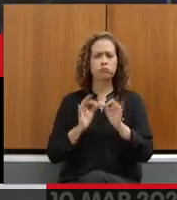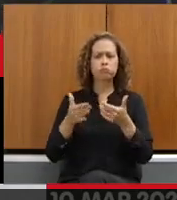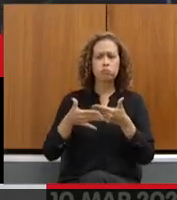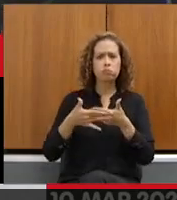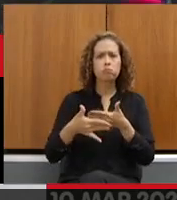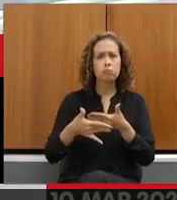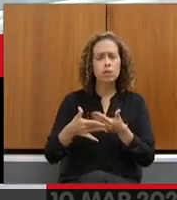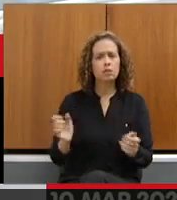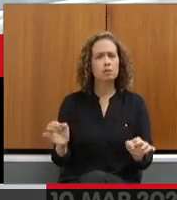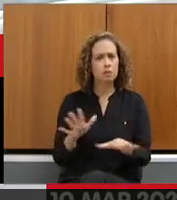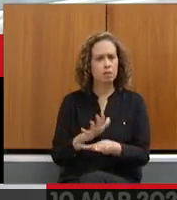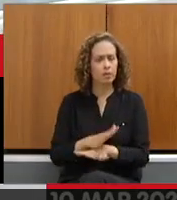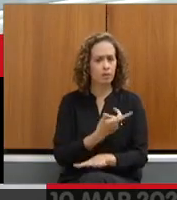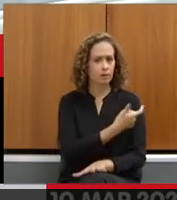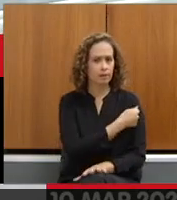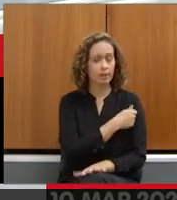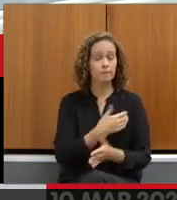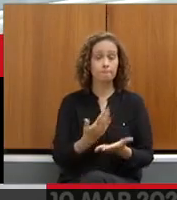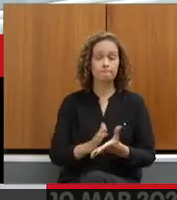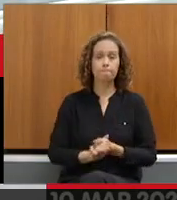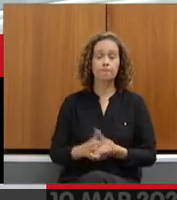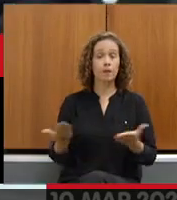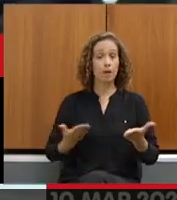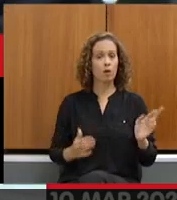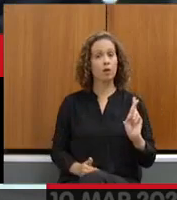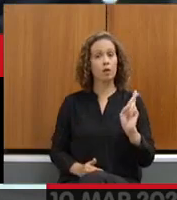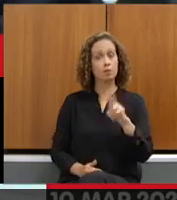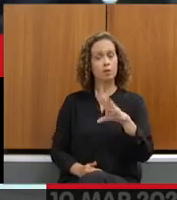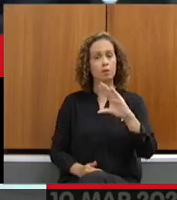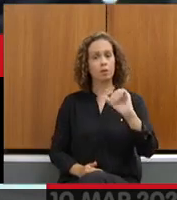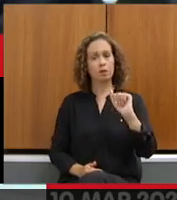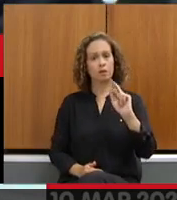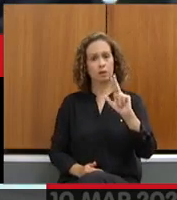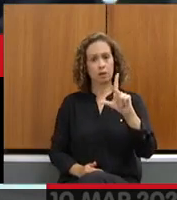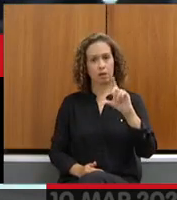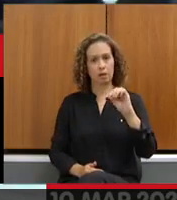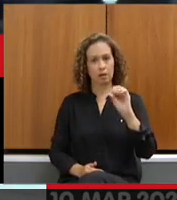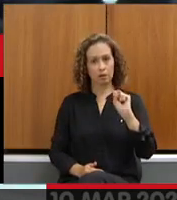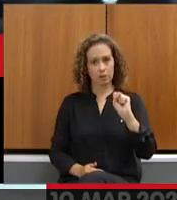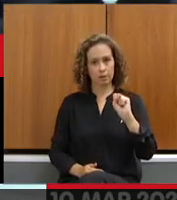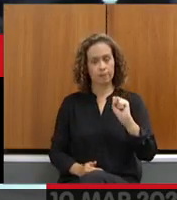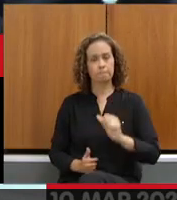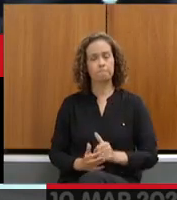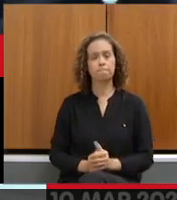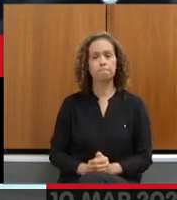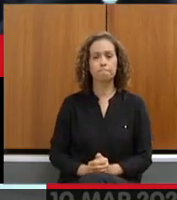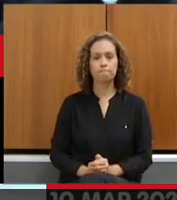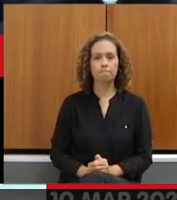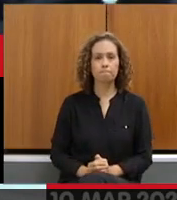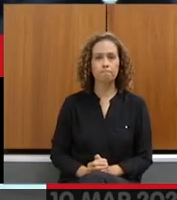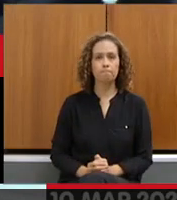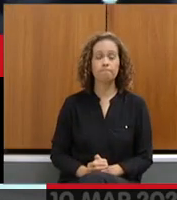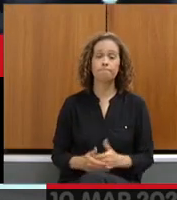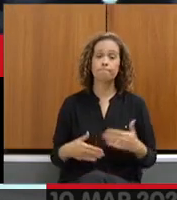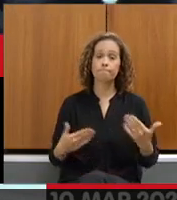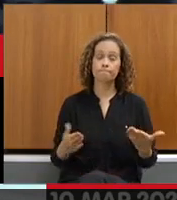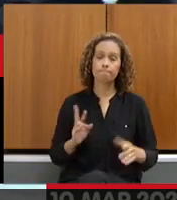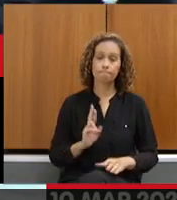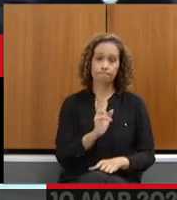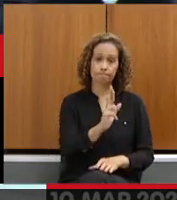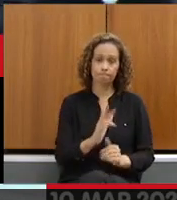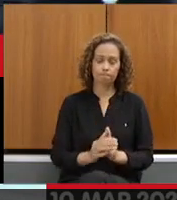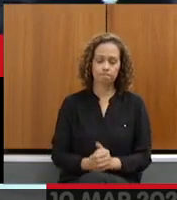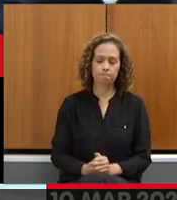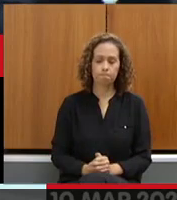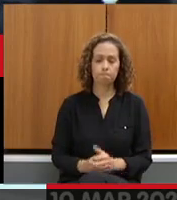fábrica com a palavra o secretário Carlos Eduardo Amaral Pereira da Silva em relação